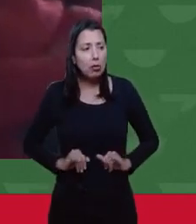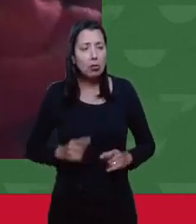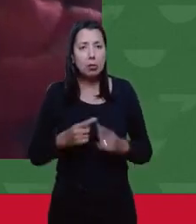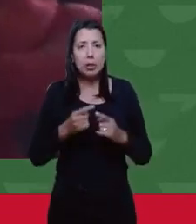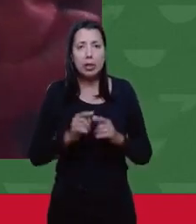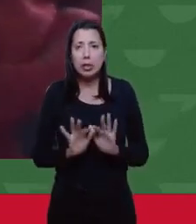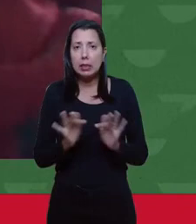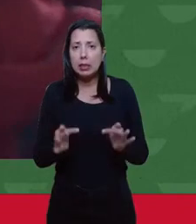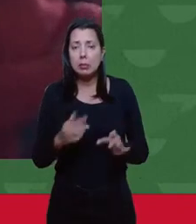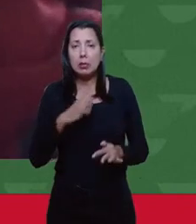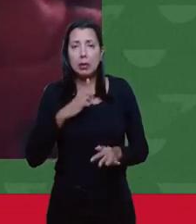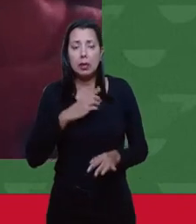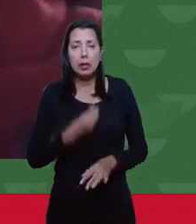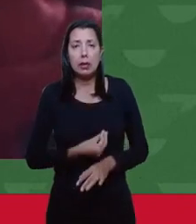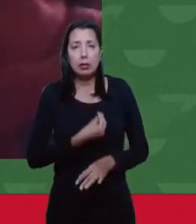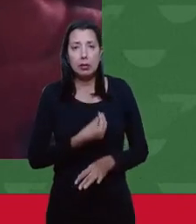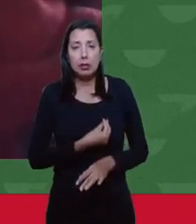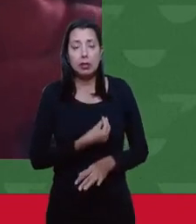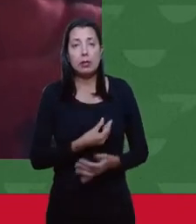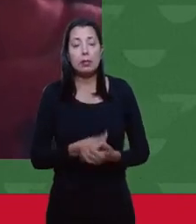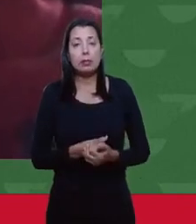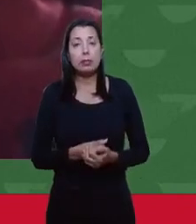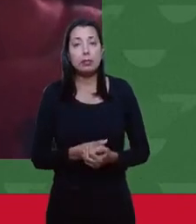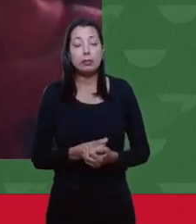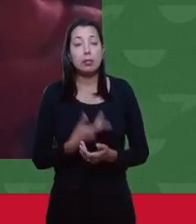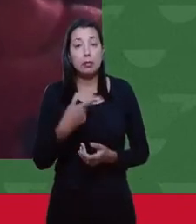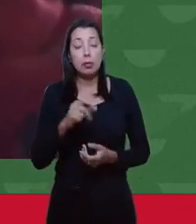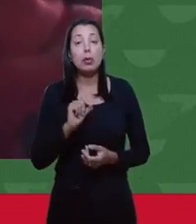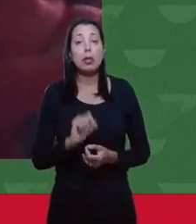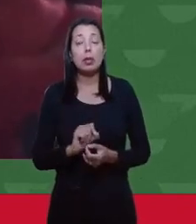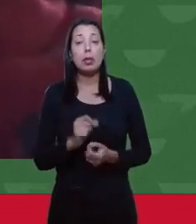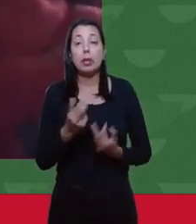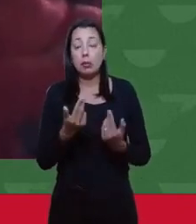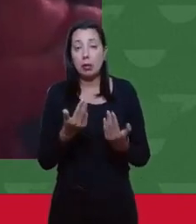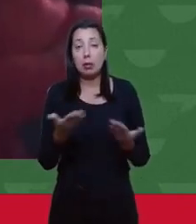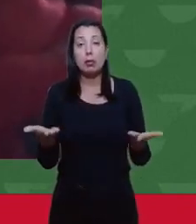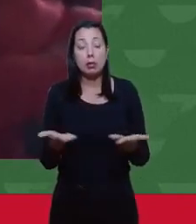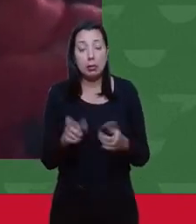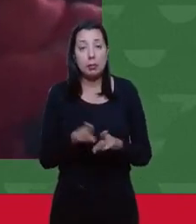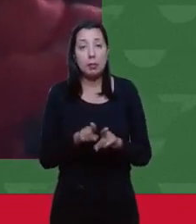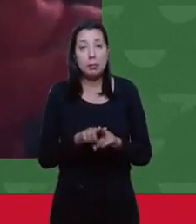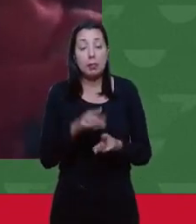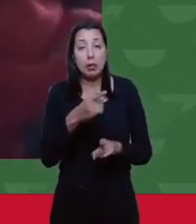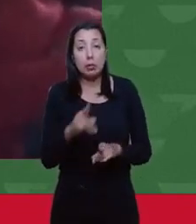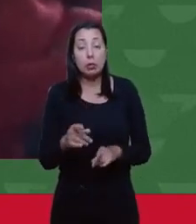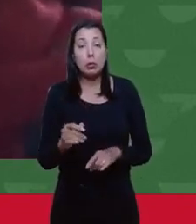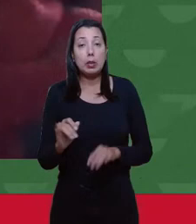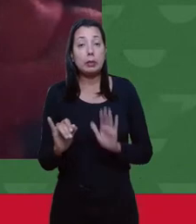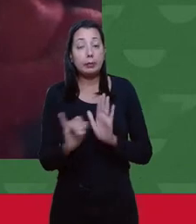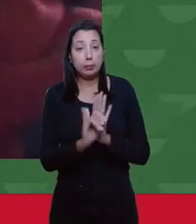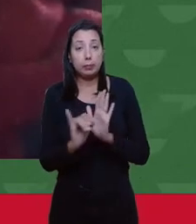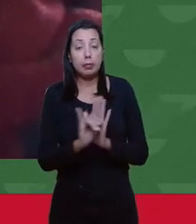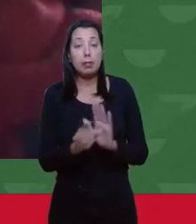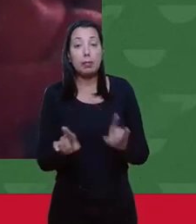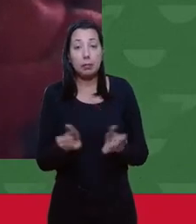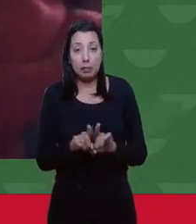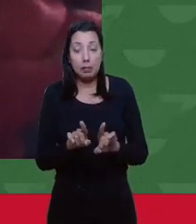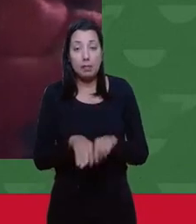por existirem, por serem como são, por suas identidades.